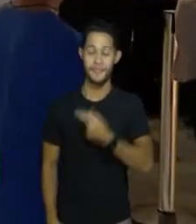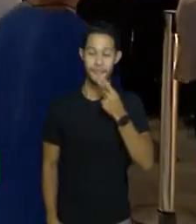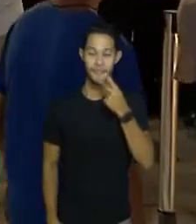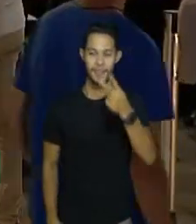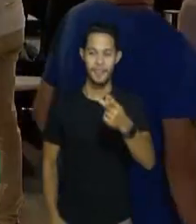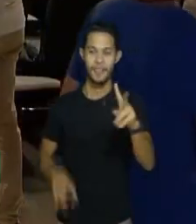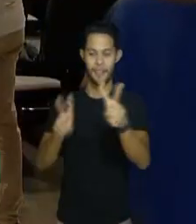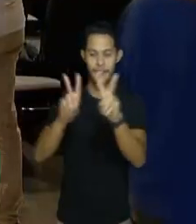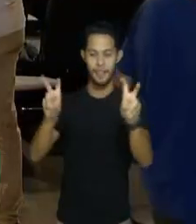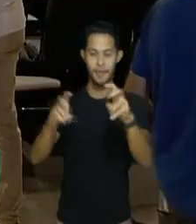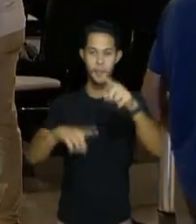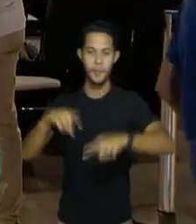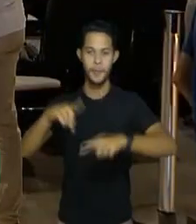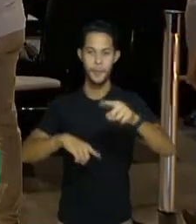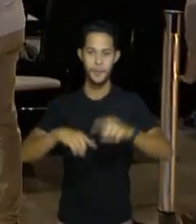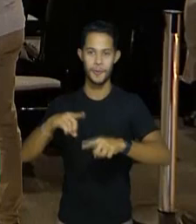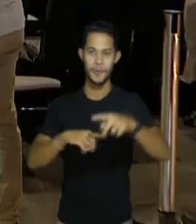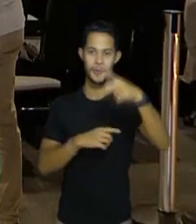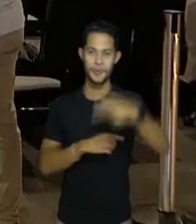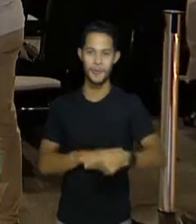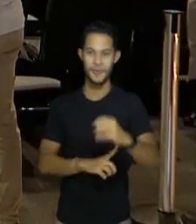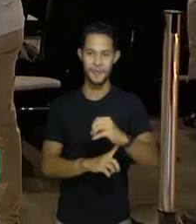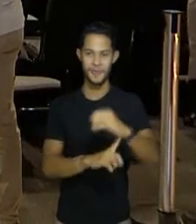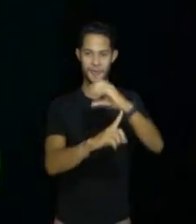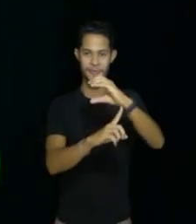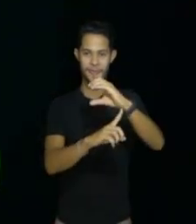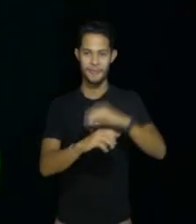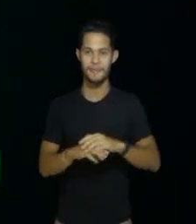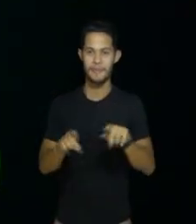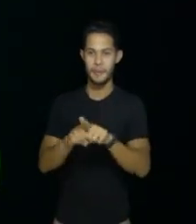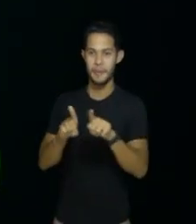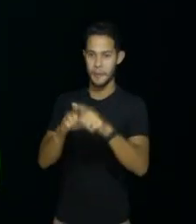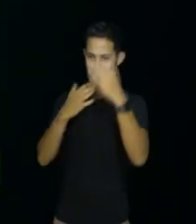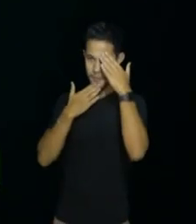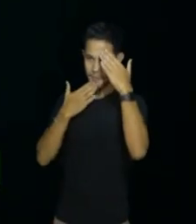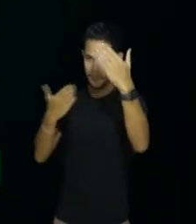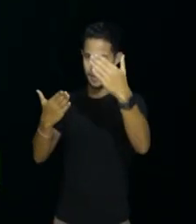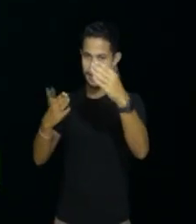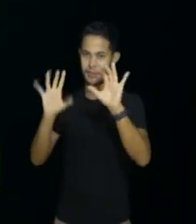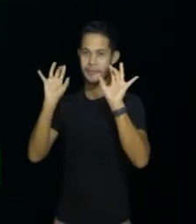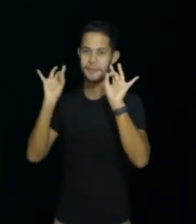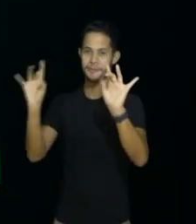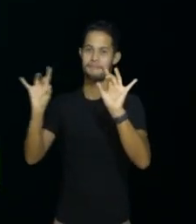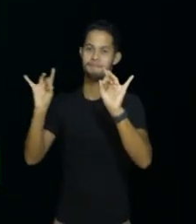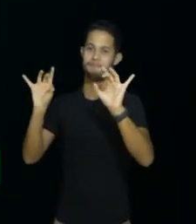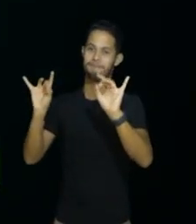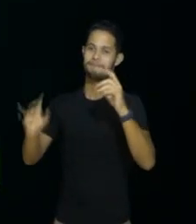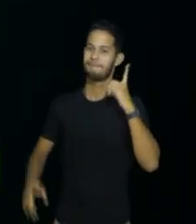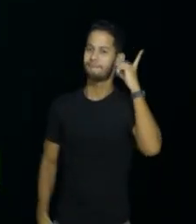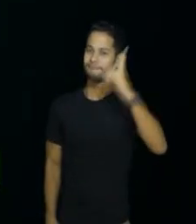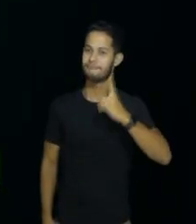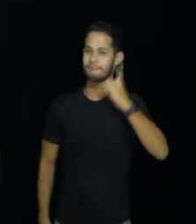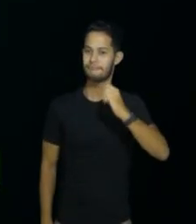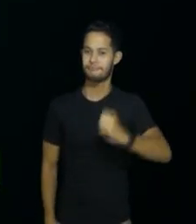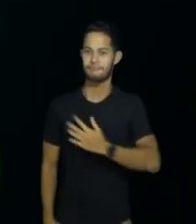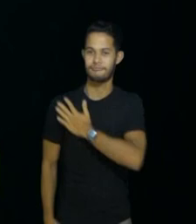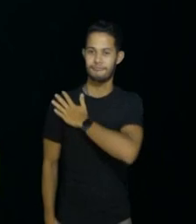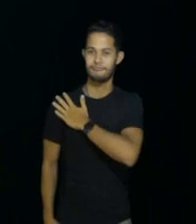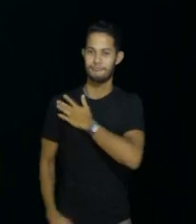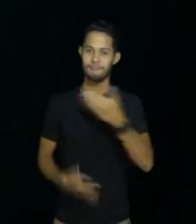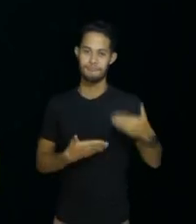catarinense. Um agradecimento especial ao deputado Napoleão Bernardes por nos proporcionar essa